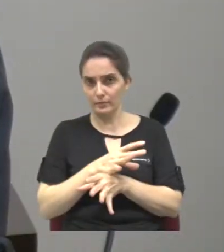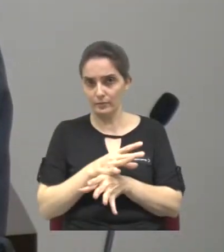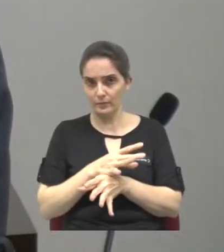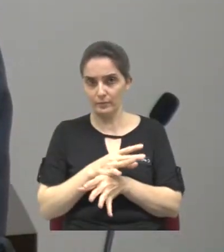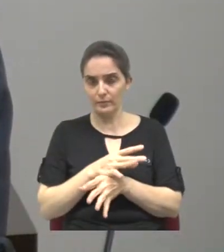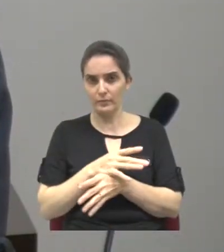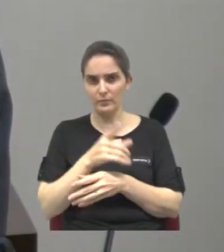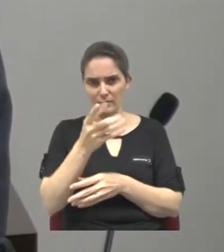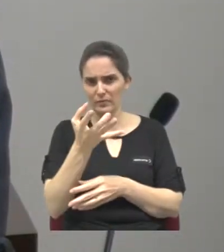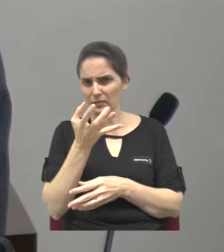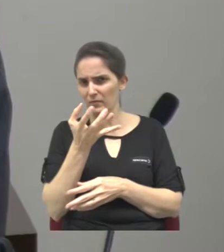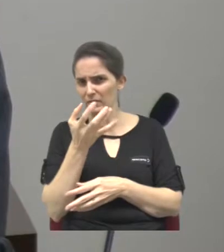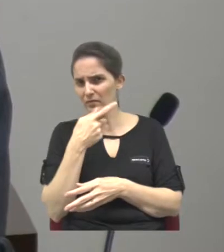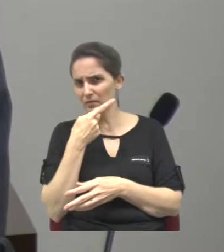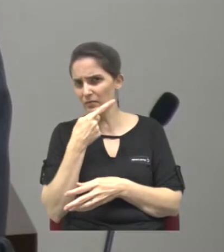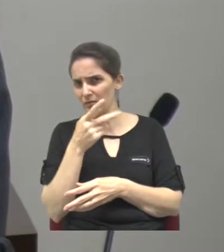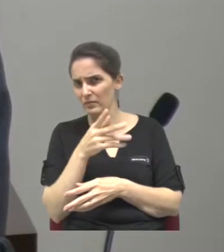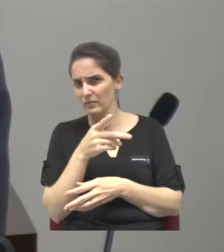parte para concluir?